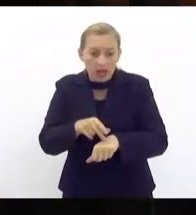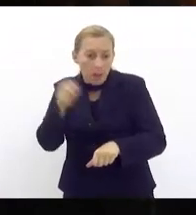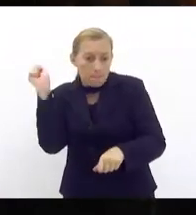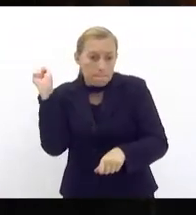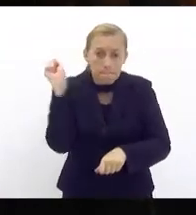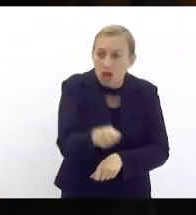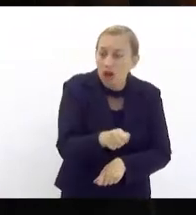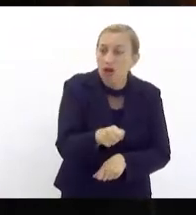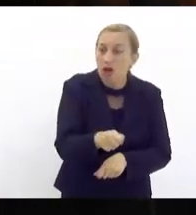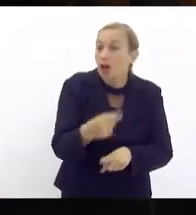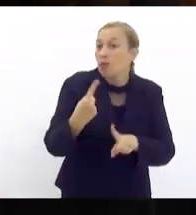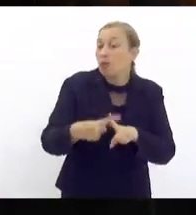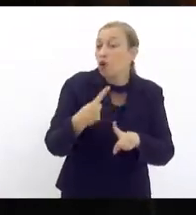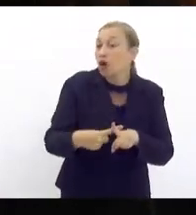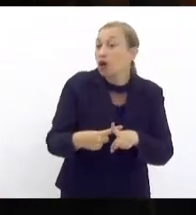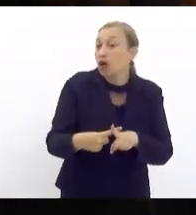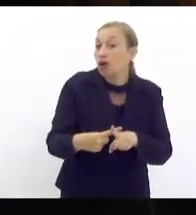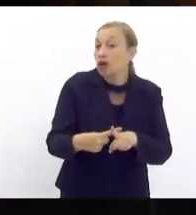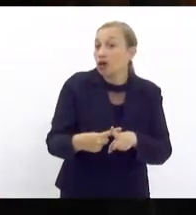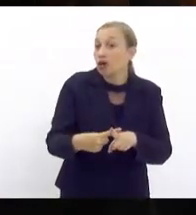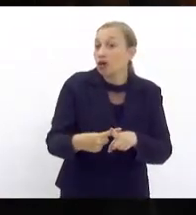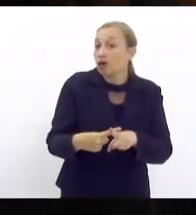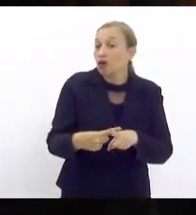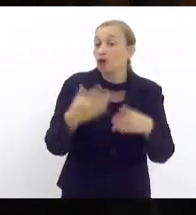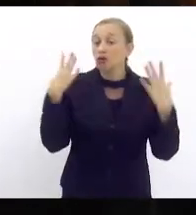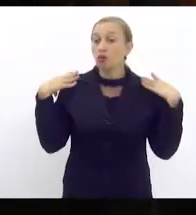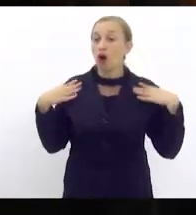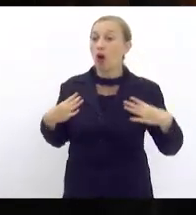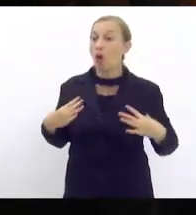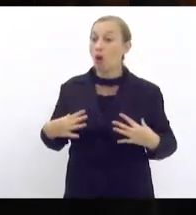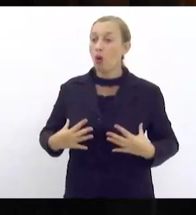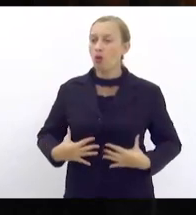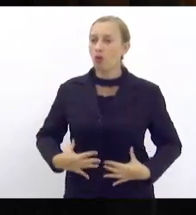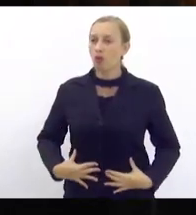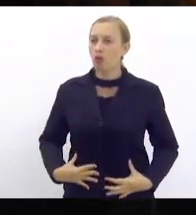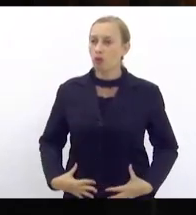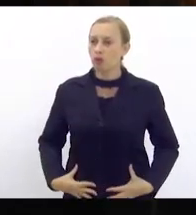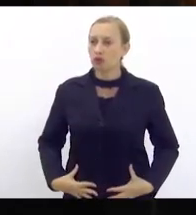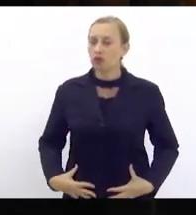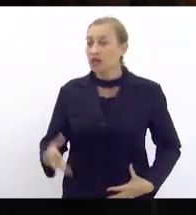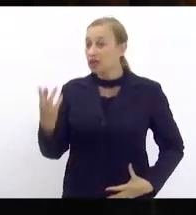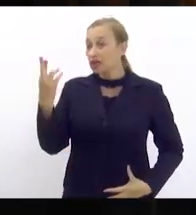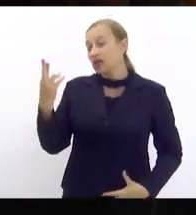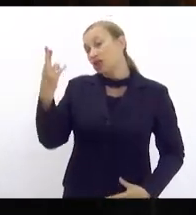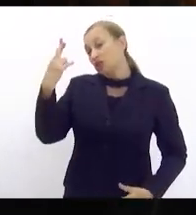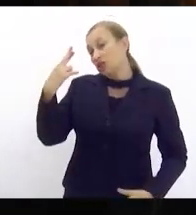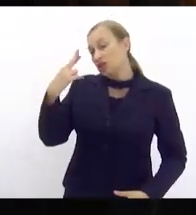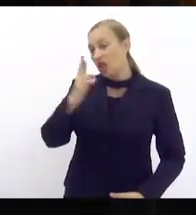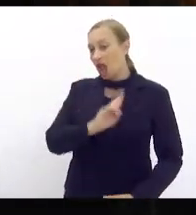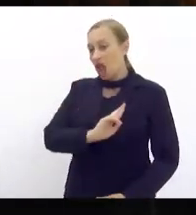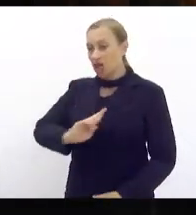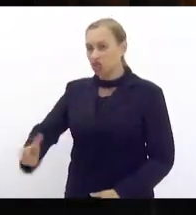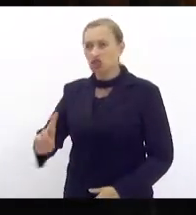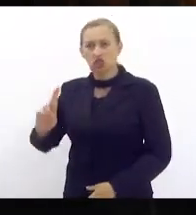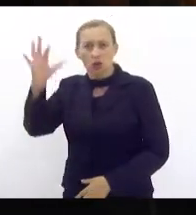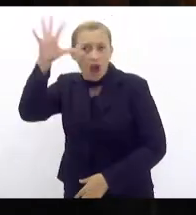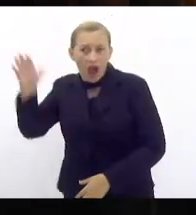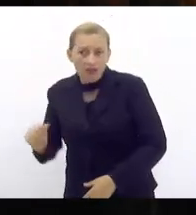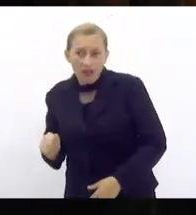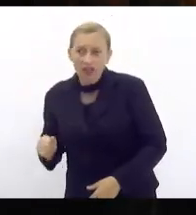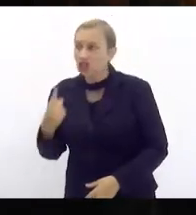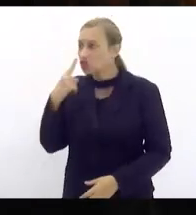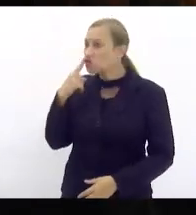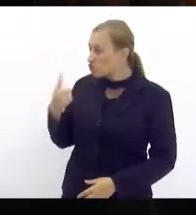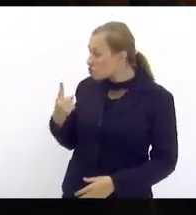estava com as suas com as suas vestimenta de religião de a Beatriz africana a gente